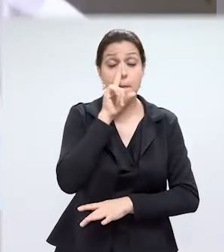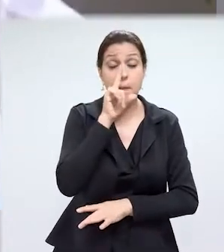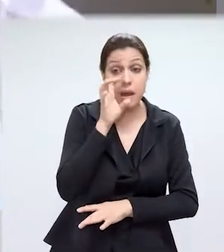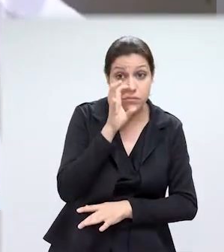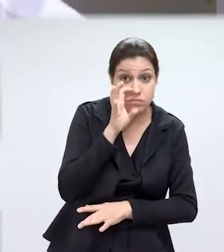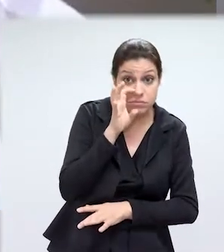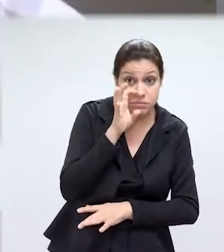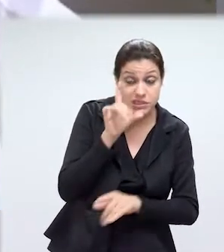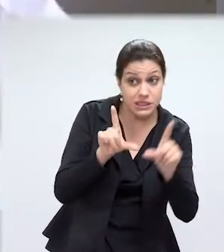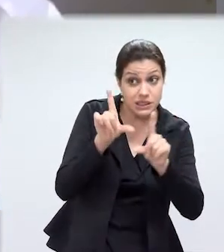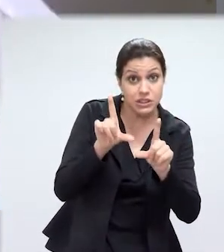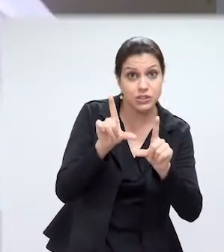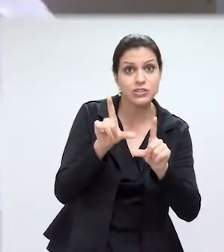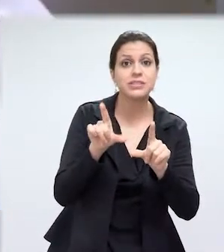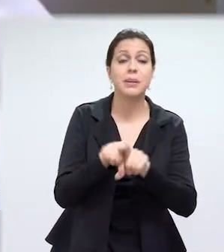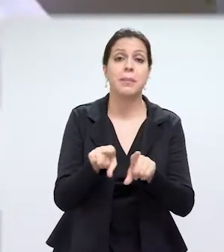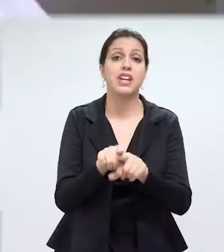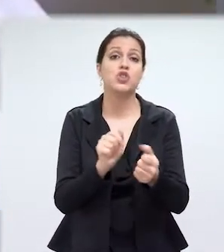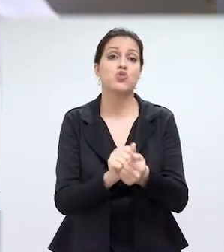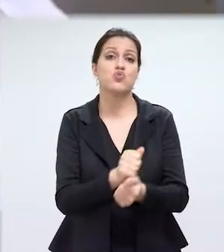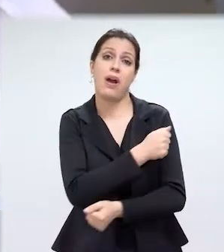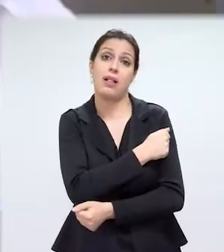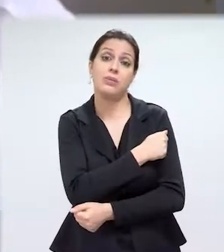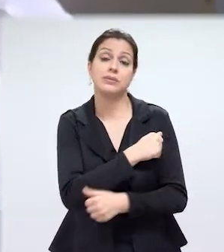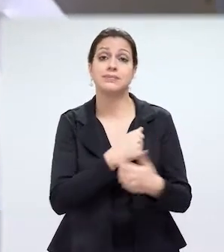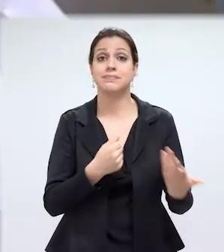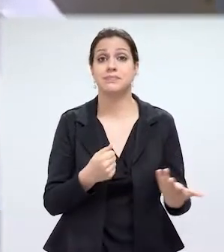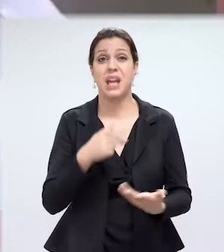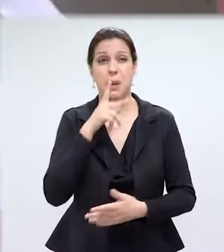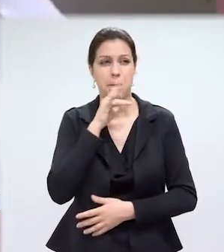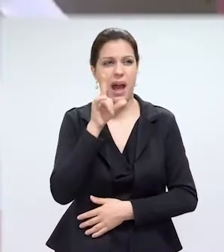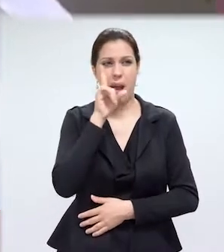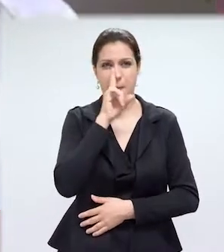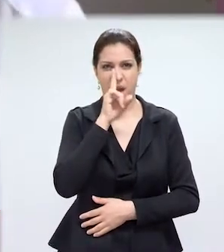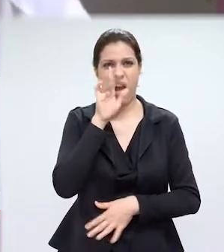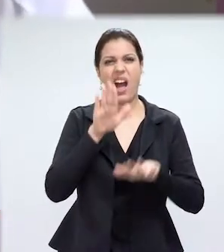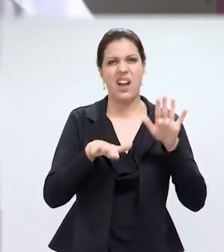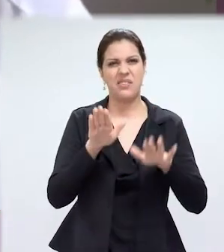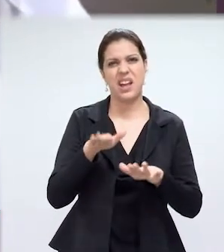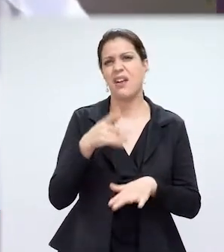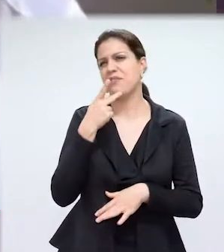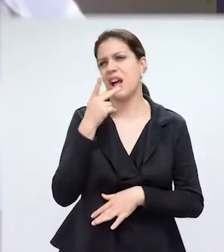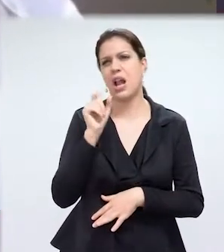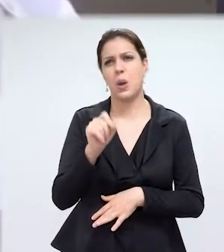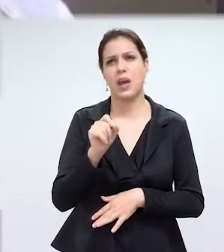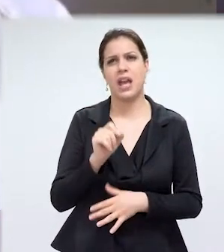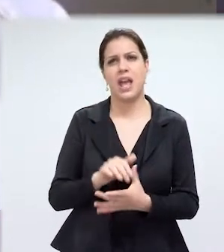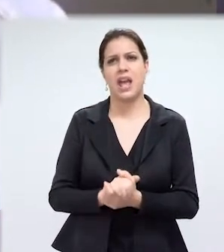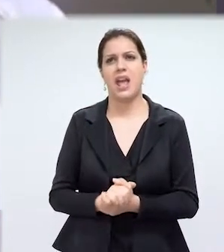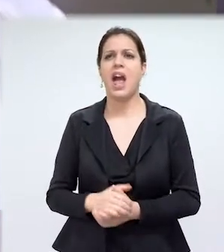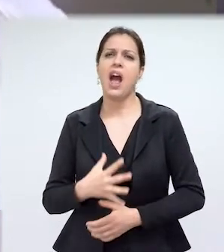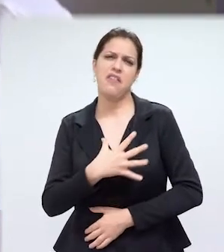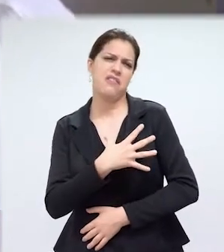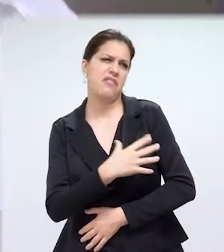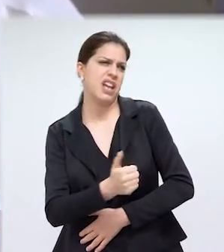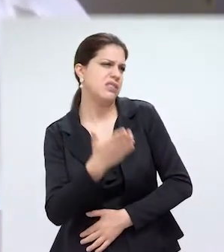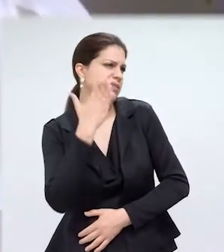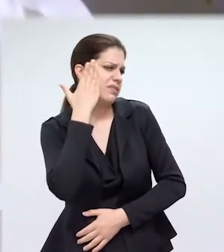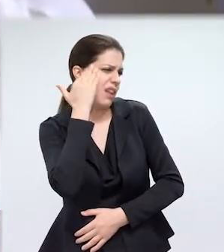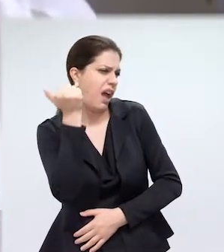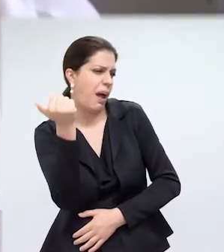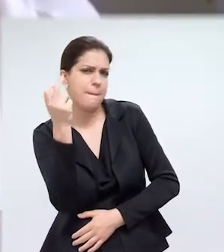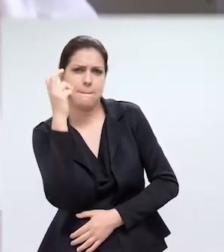não sabe para quem é. E os pais? Os pais, por outro lado, que muitas vezes fantasiam que os